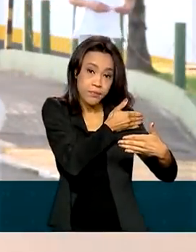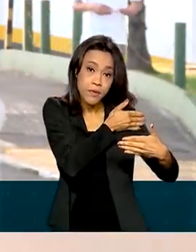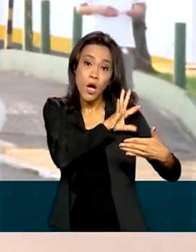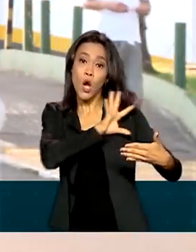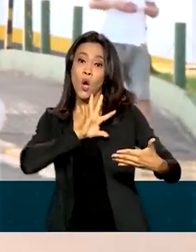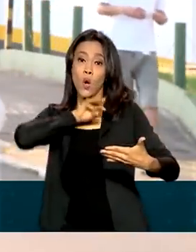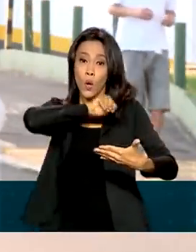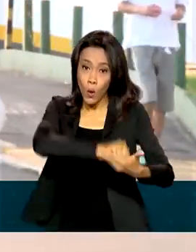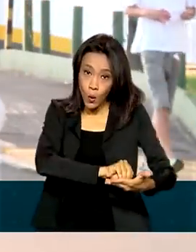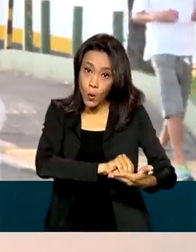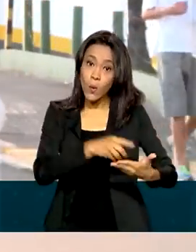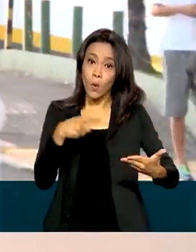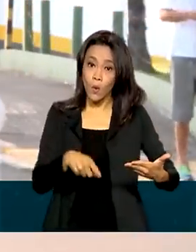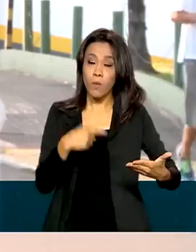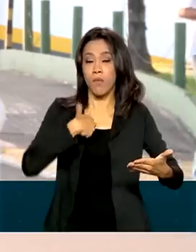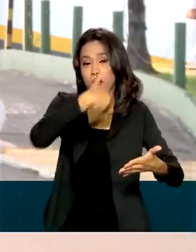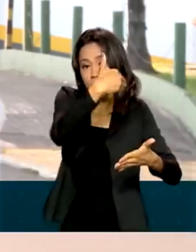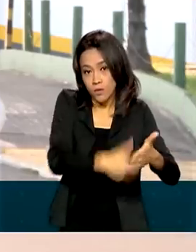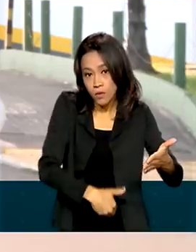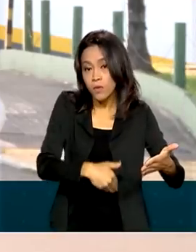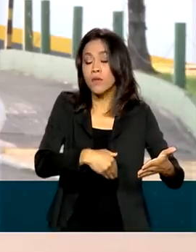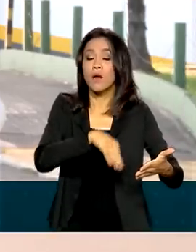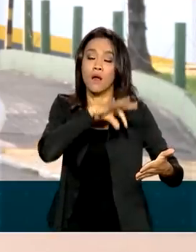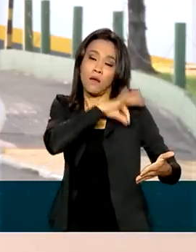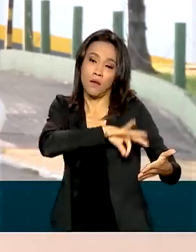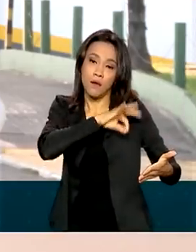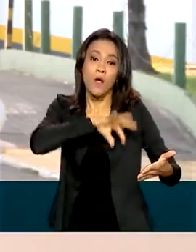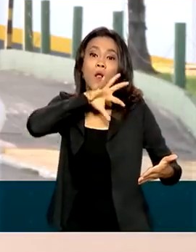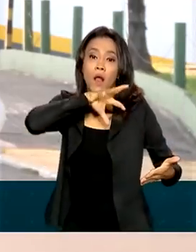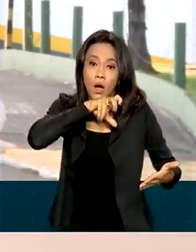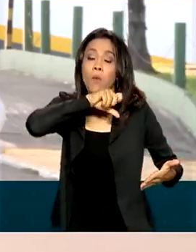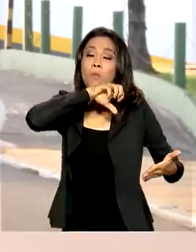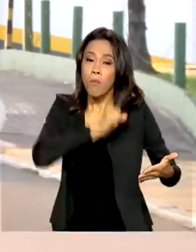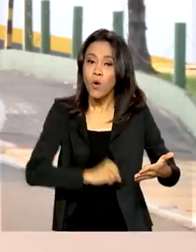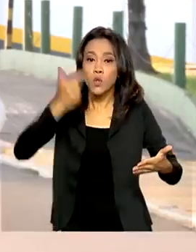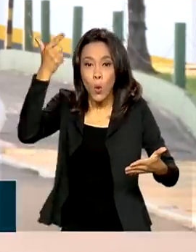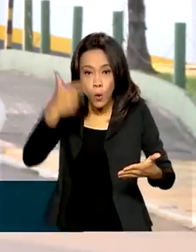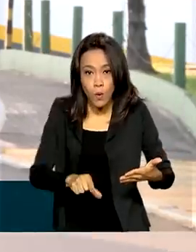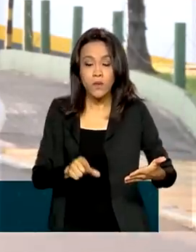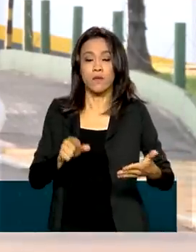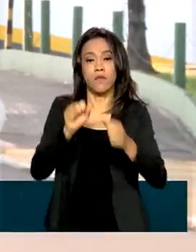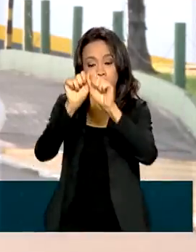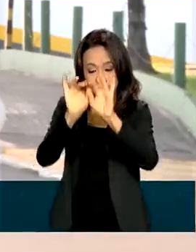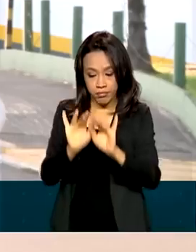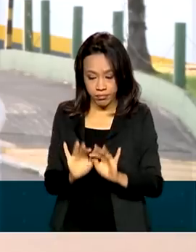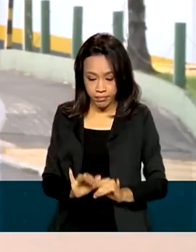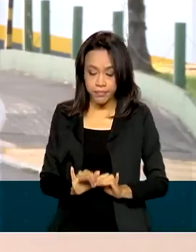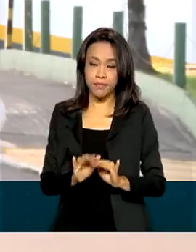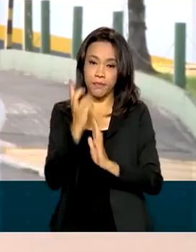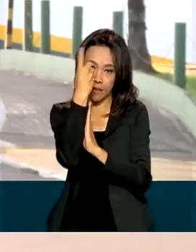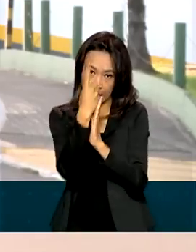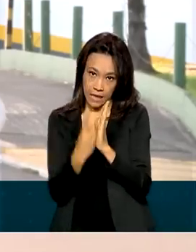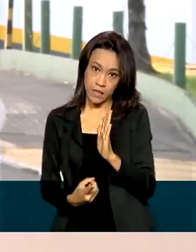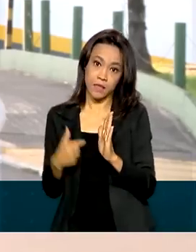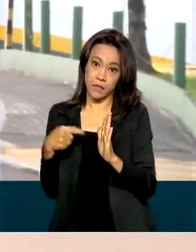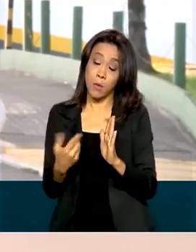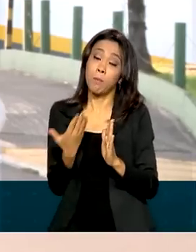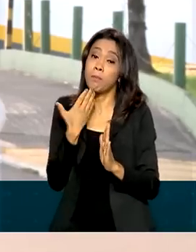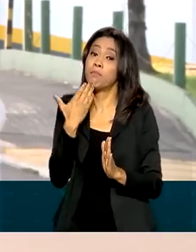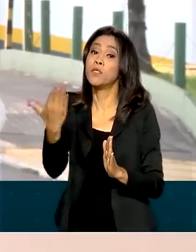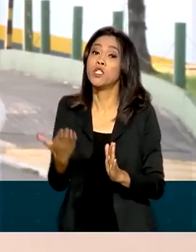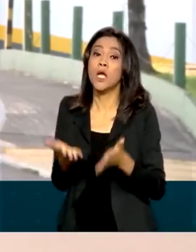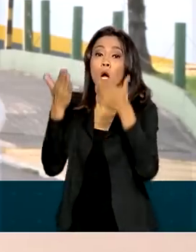rendimento tributável, pode, a partir de agora, retificar a declaração e fazer um acerto. A devolução do